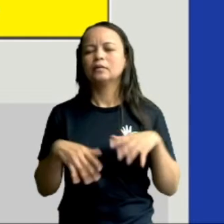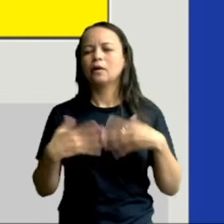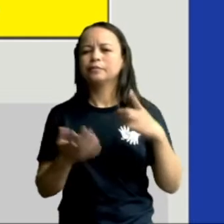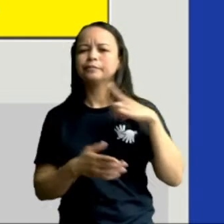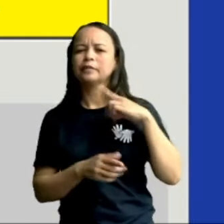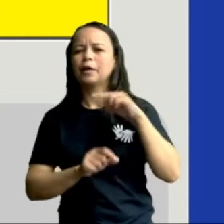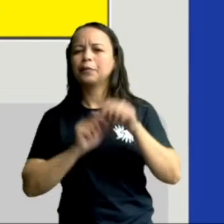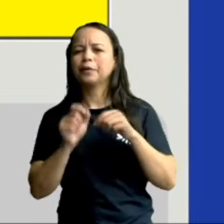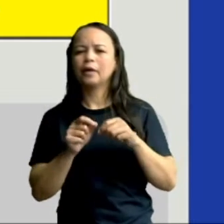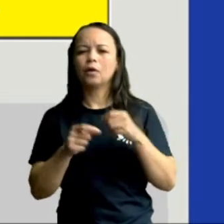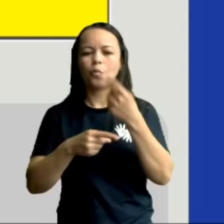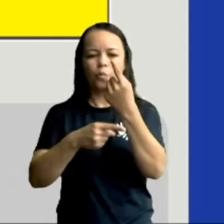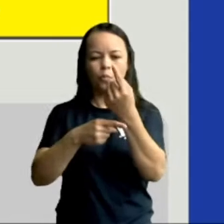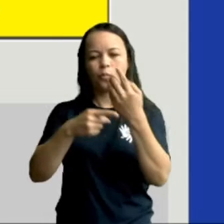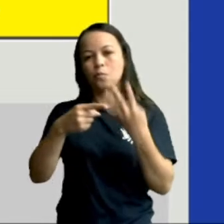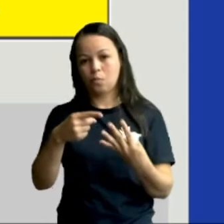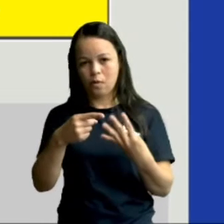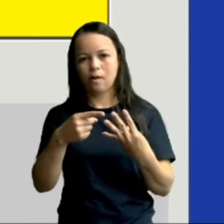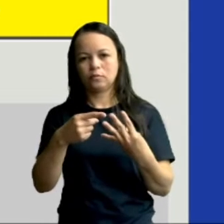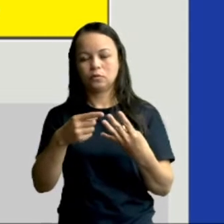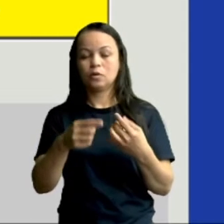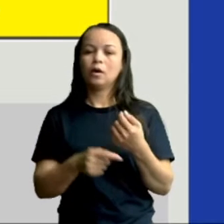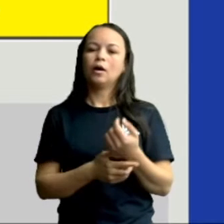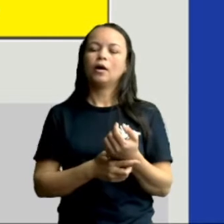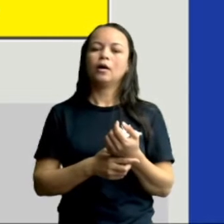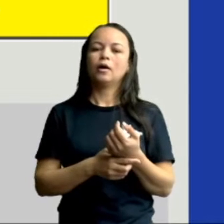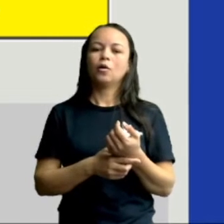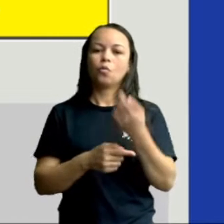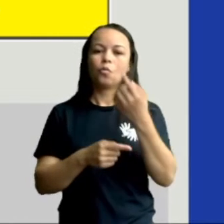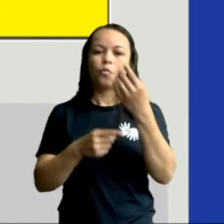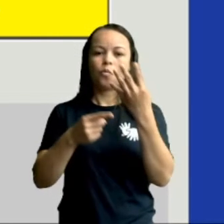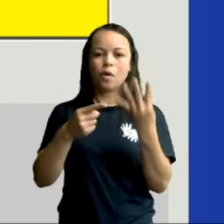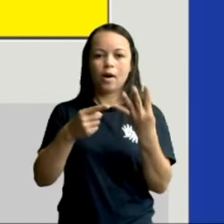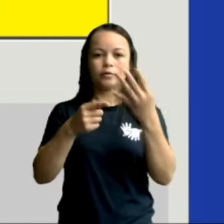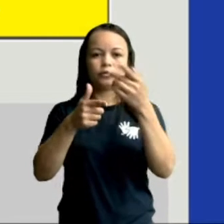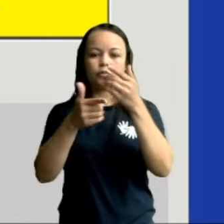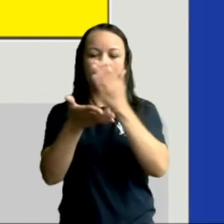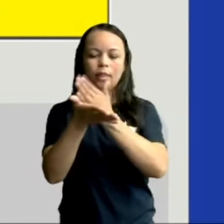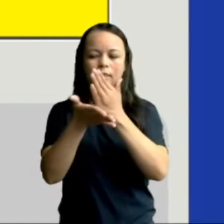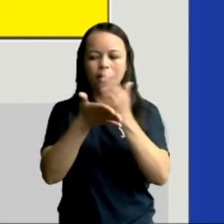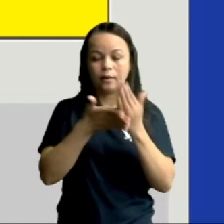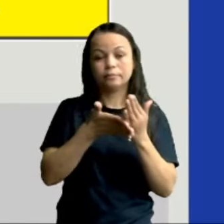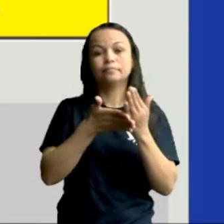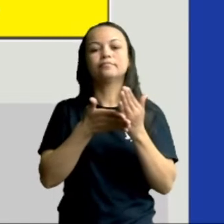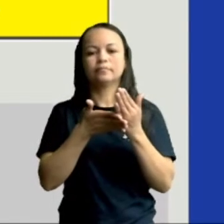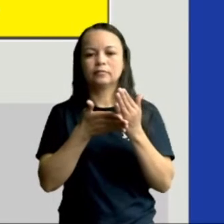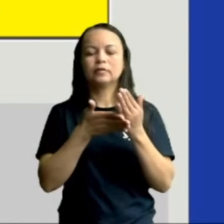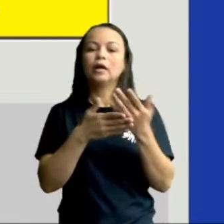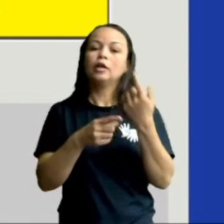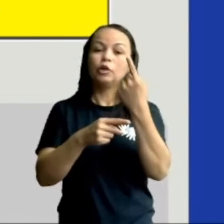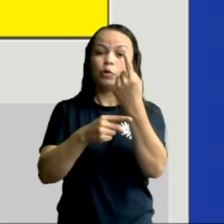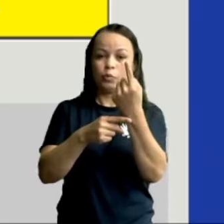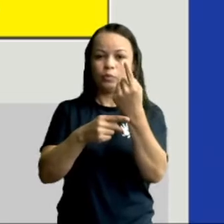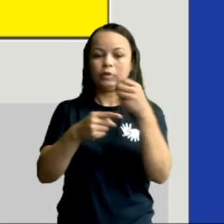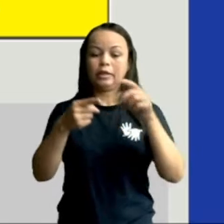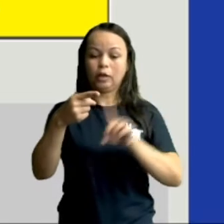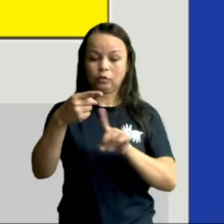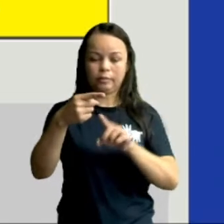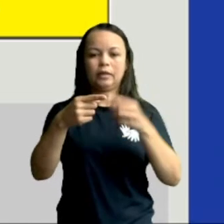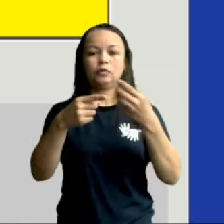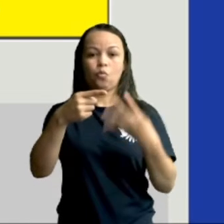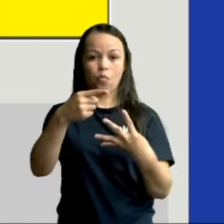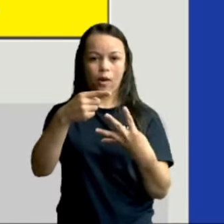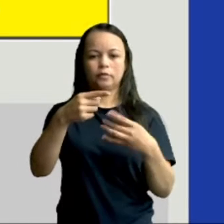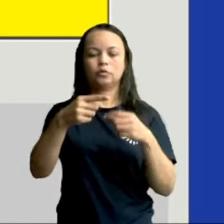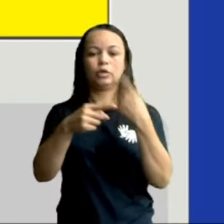tem o quê? 1/4, porque 4 pedaços que foram divididos no inteiro, que aí está no denominador, e o 1, né, que